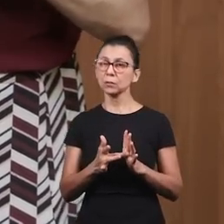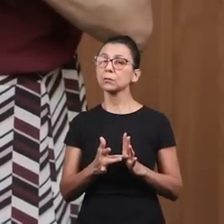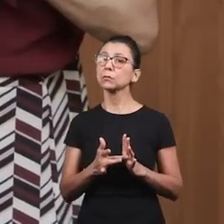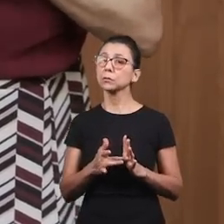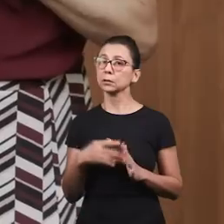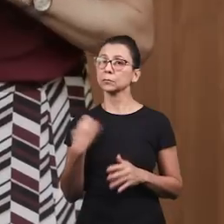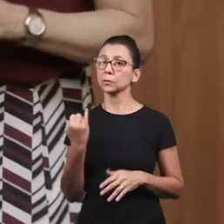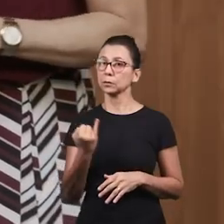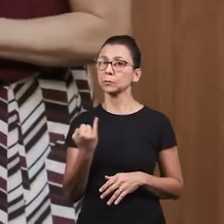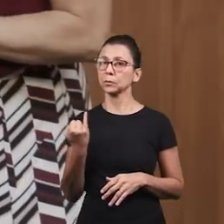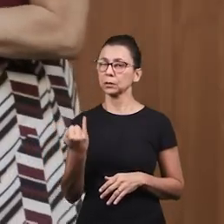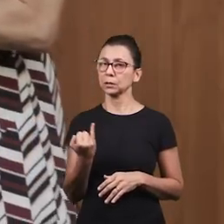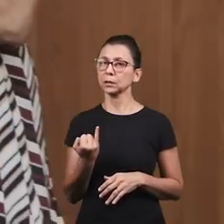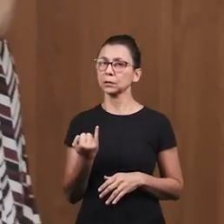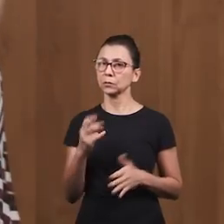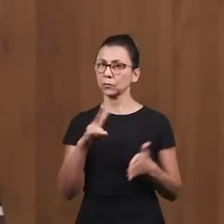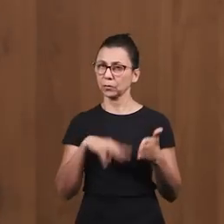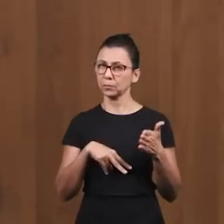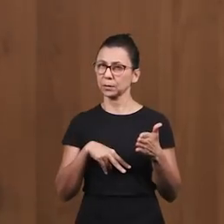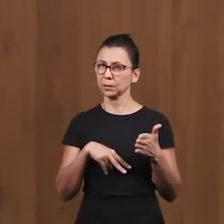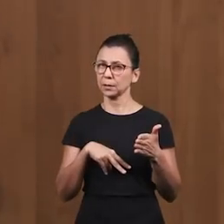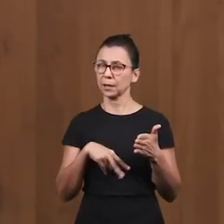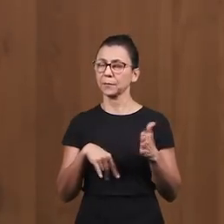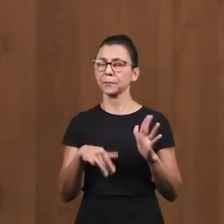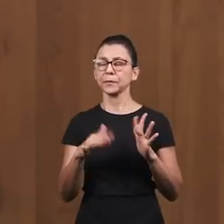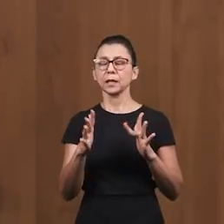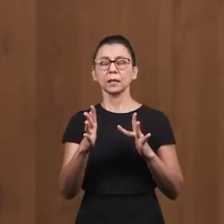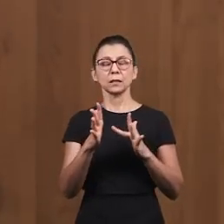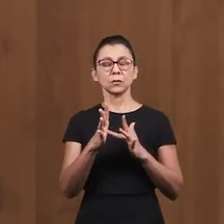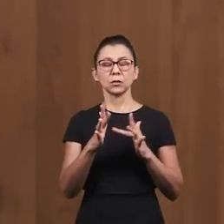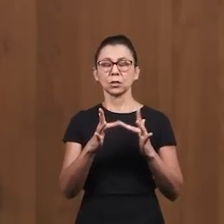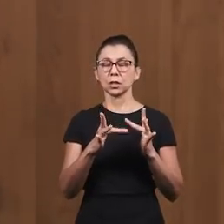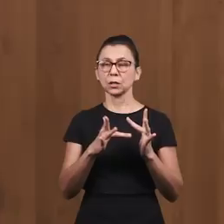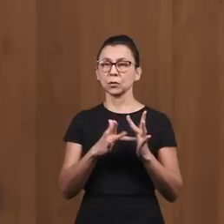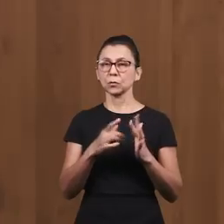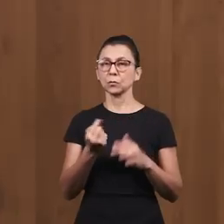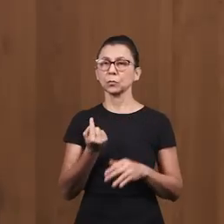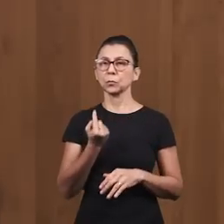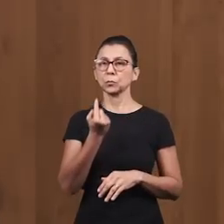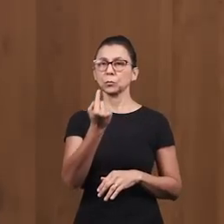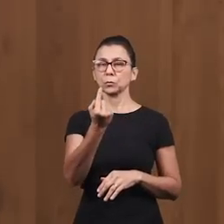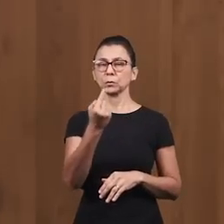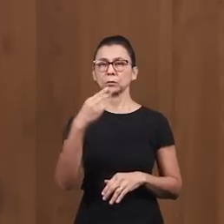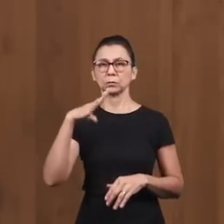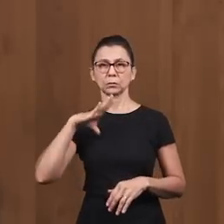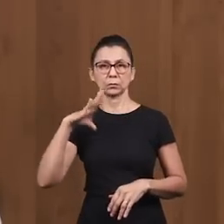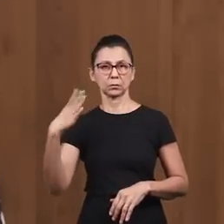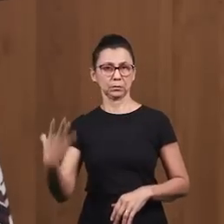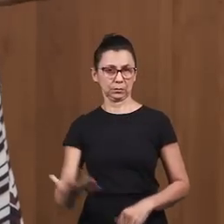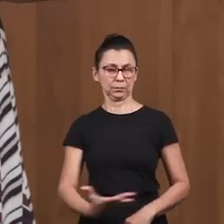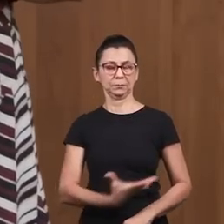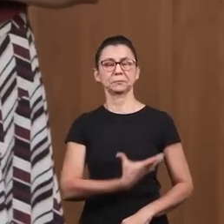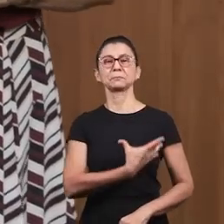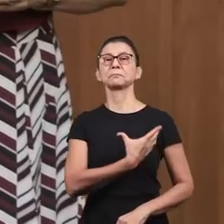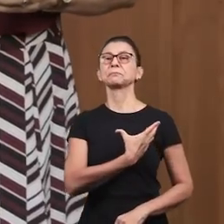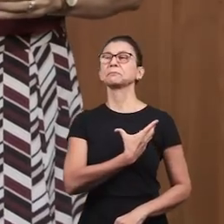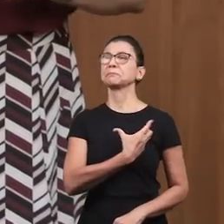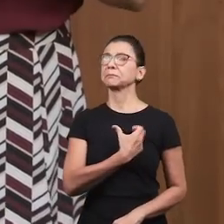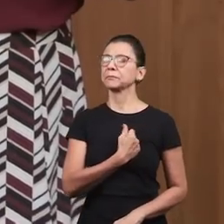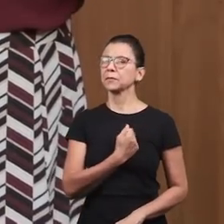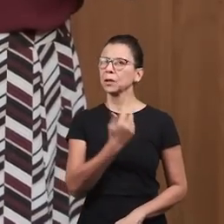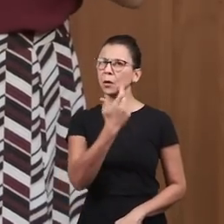nosso coração. Vamos ler todo mundo junto? Jesus é o único